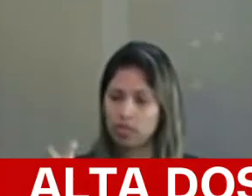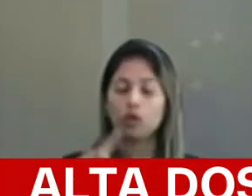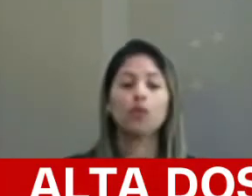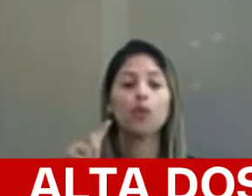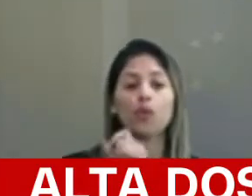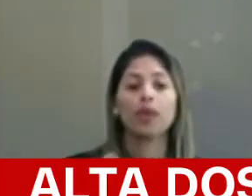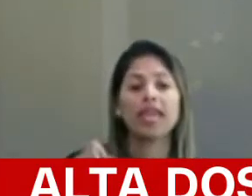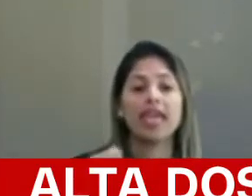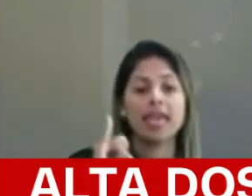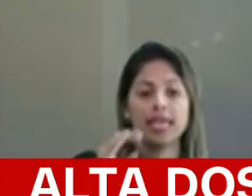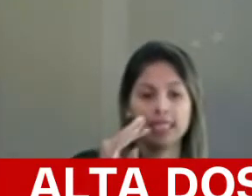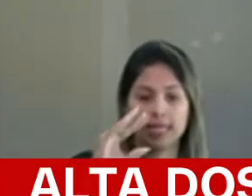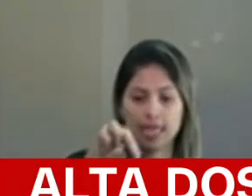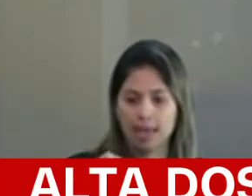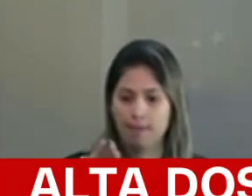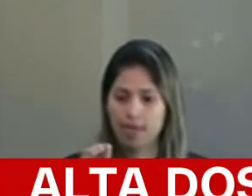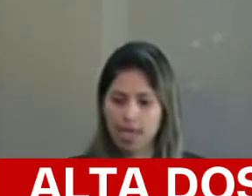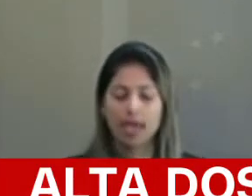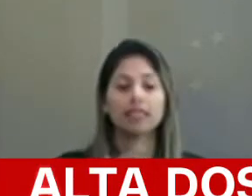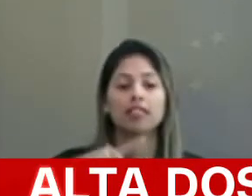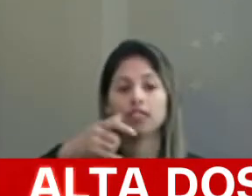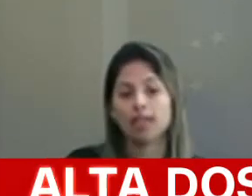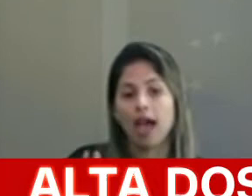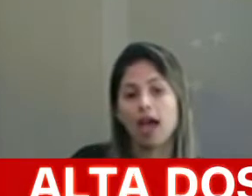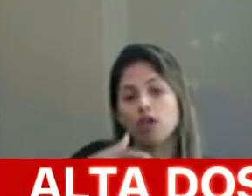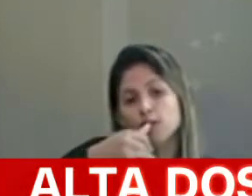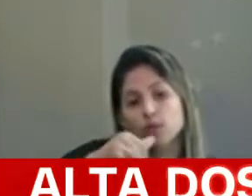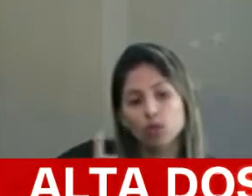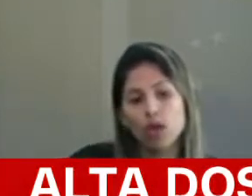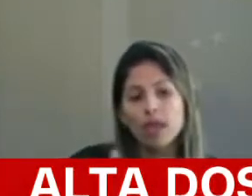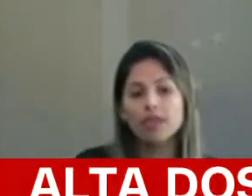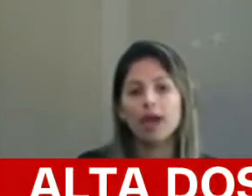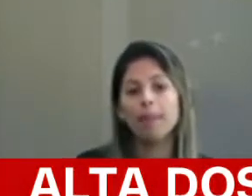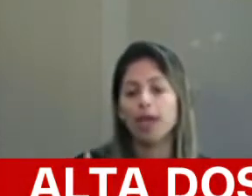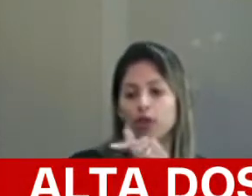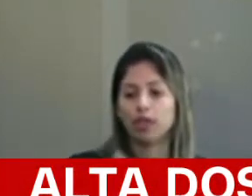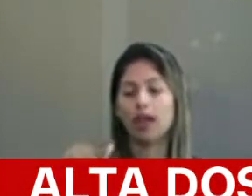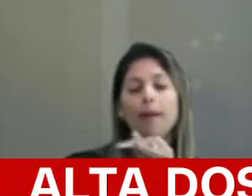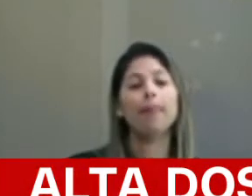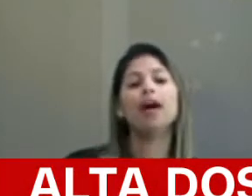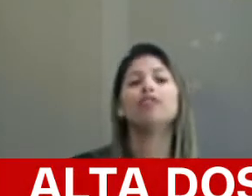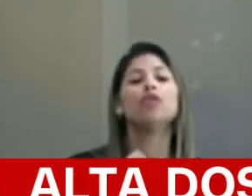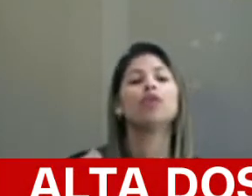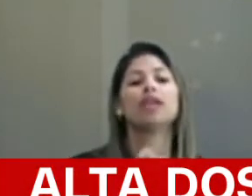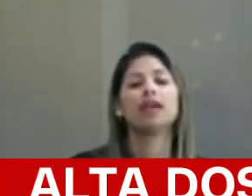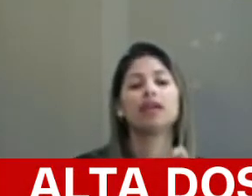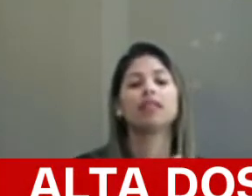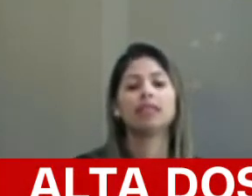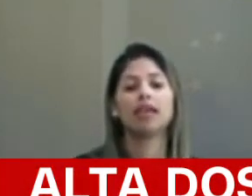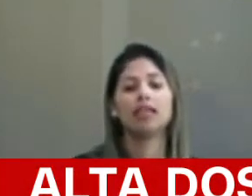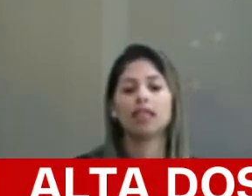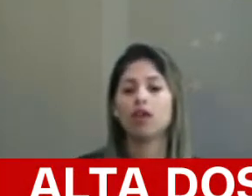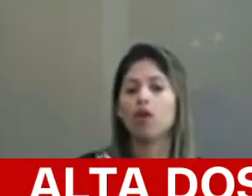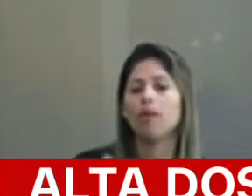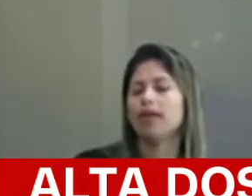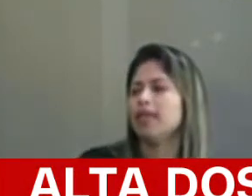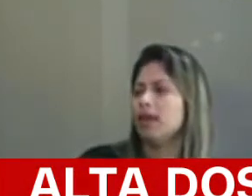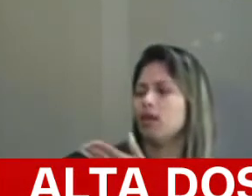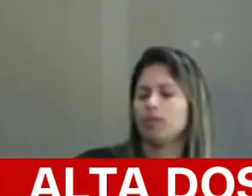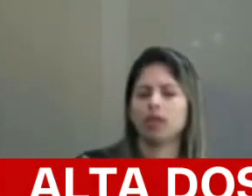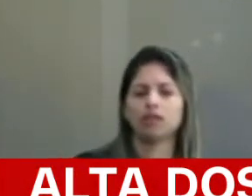ao ICMS incidente sobre a energia elétrica e sobre os serviços de telecomunicações. Segundo essa